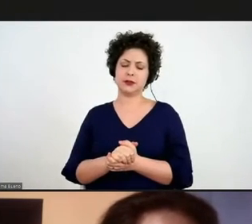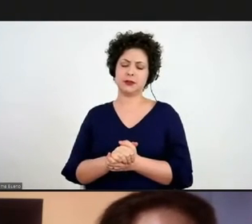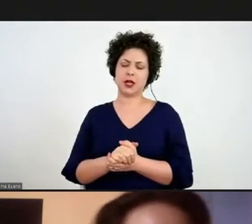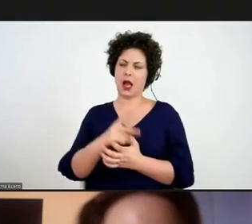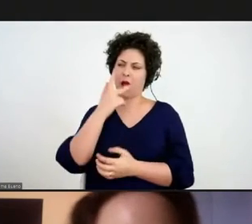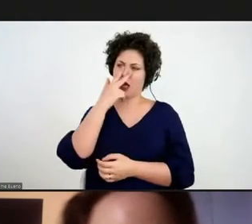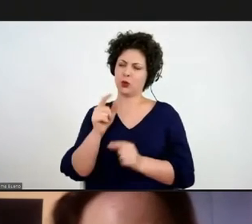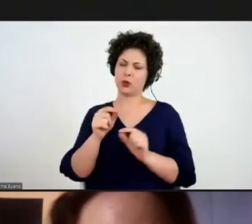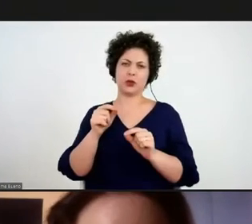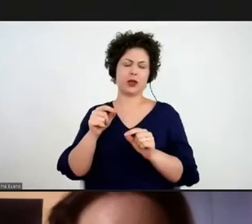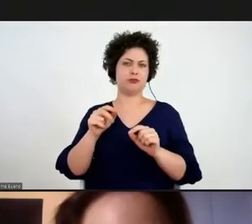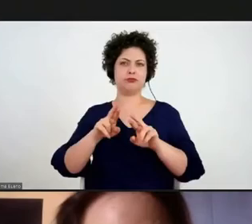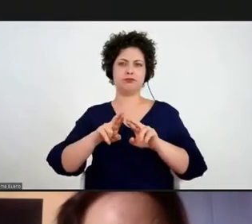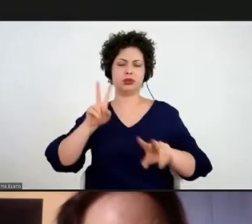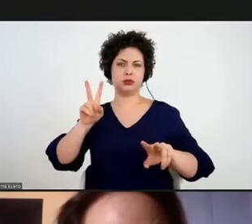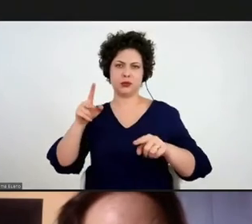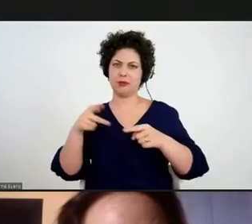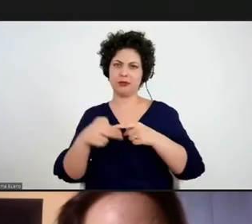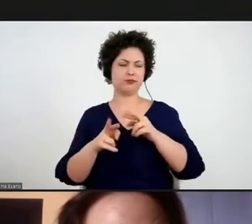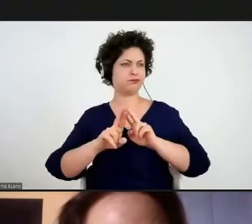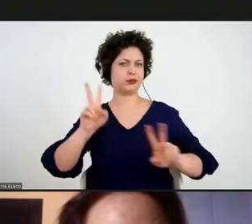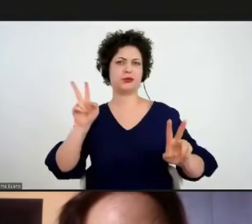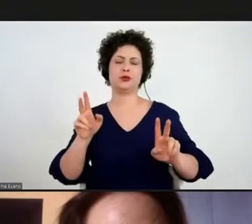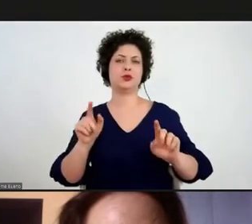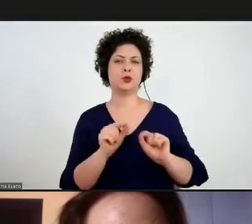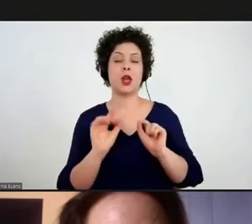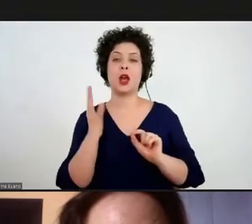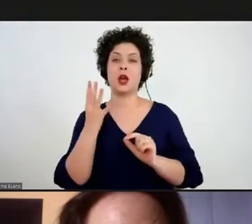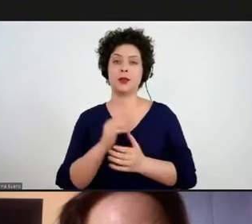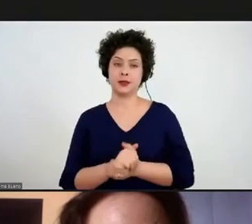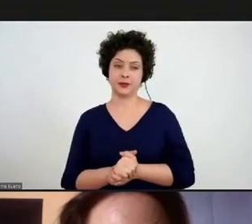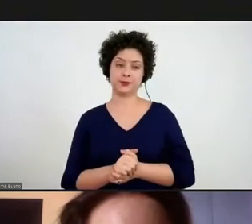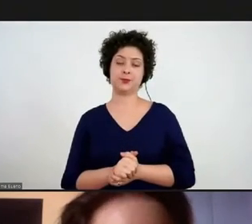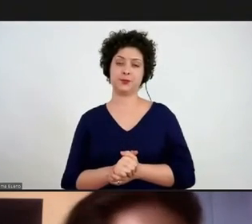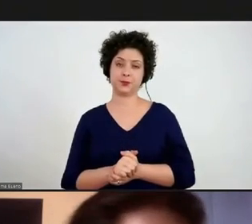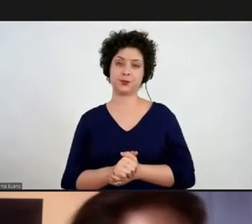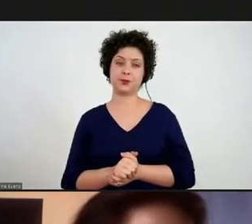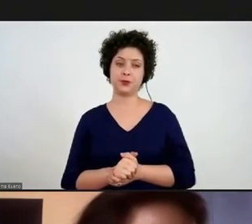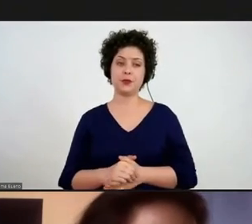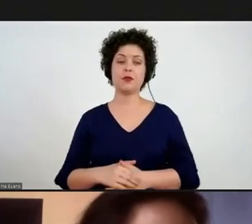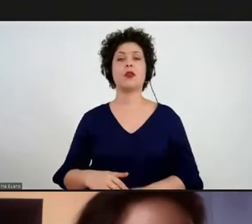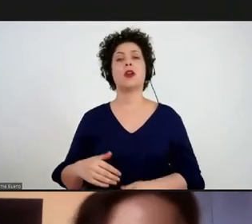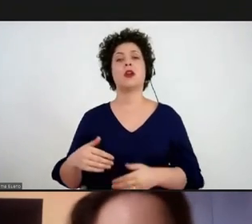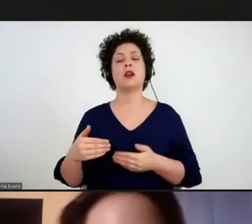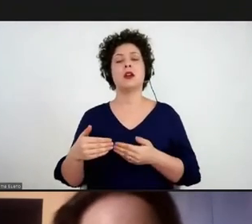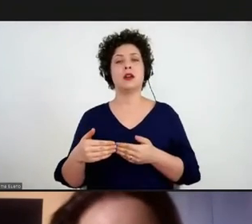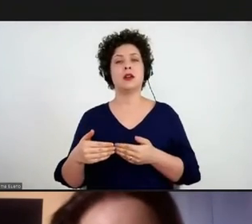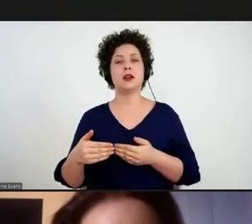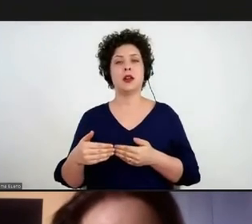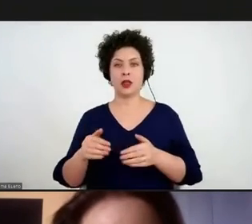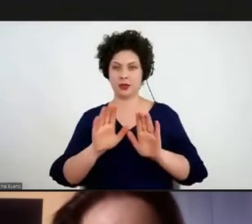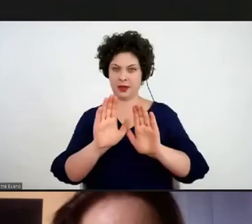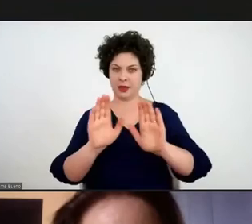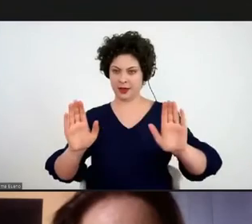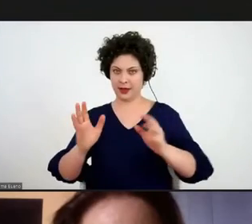foi uma grande ruptura que aconteceu, o fato da gente ter, a partir da Galeria de